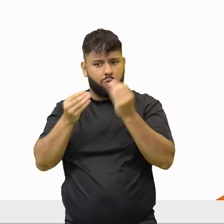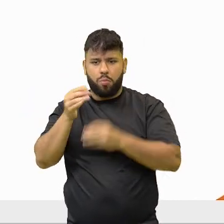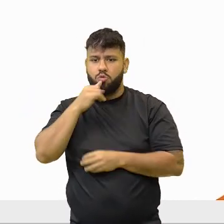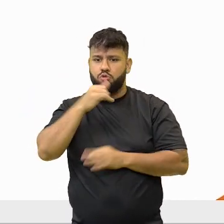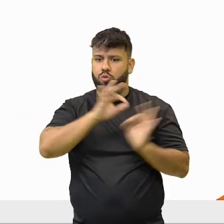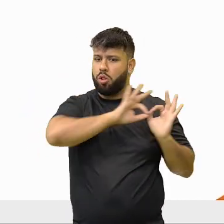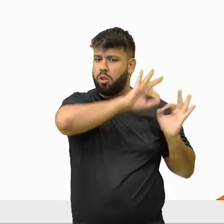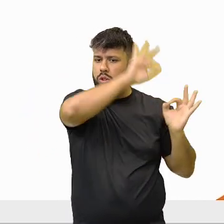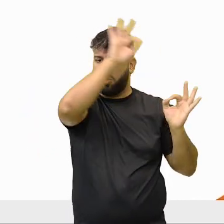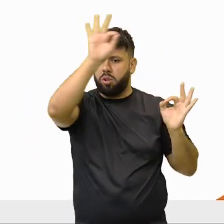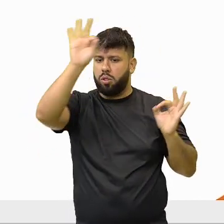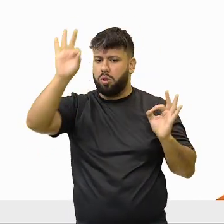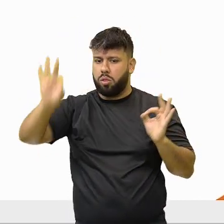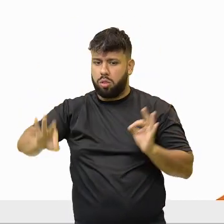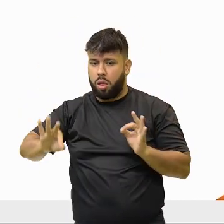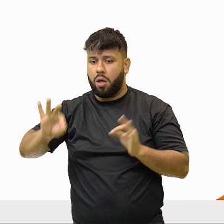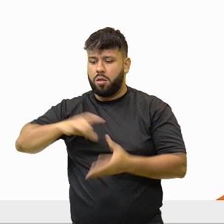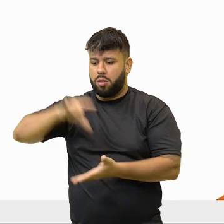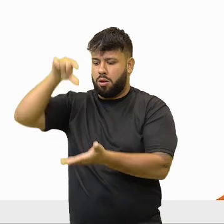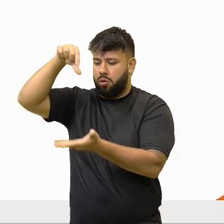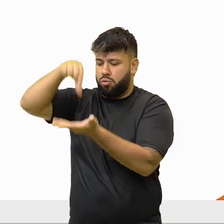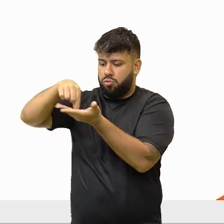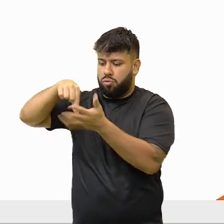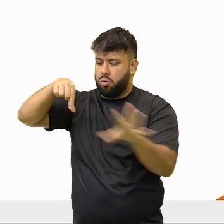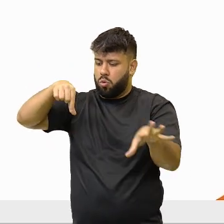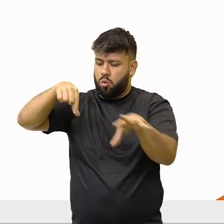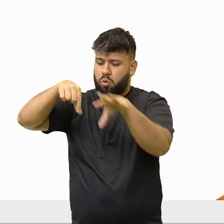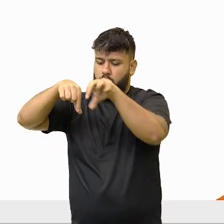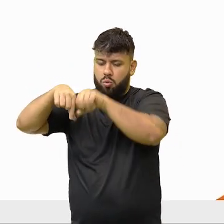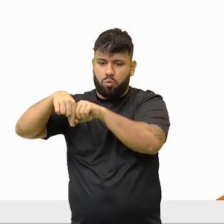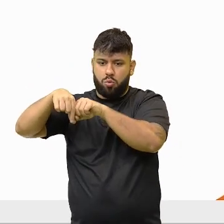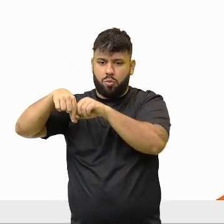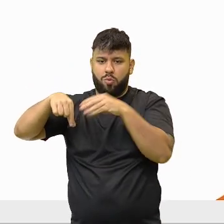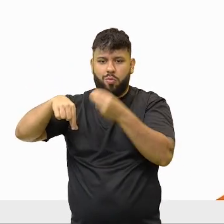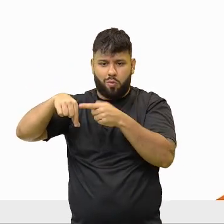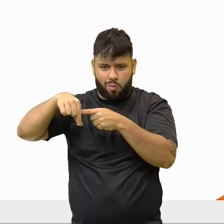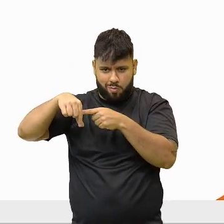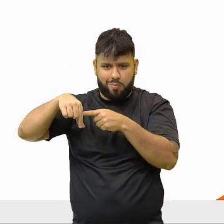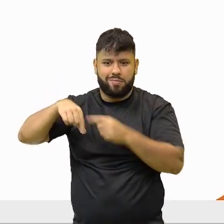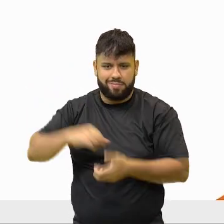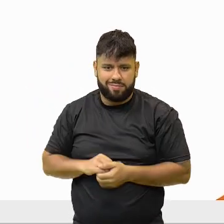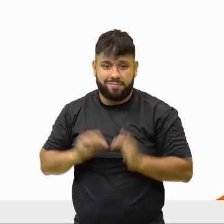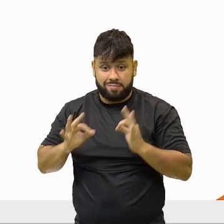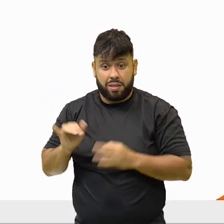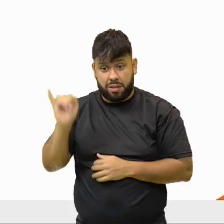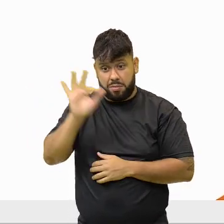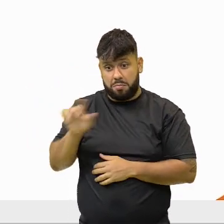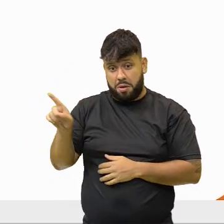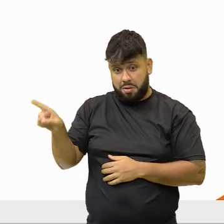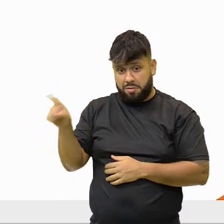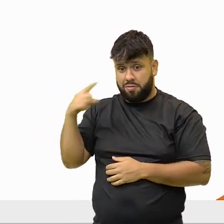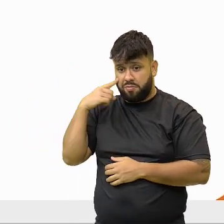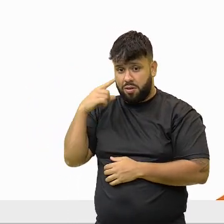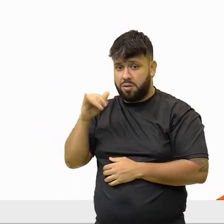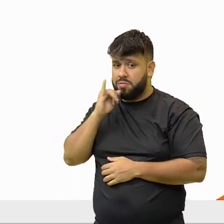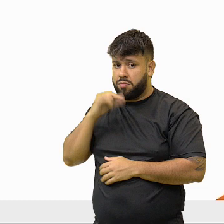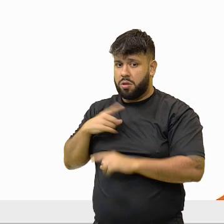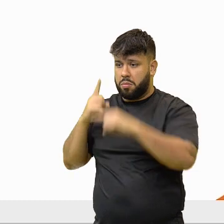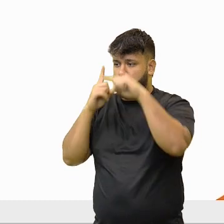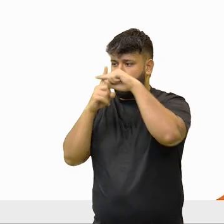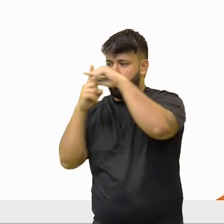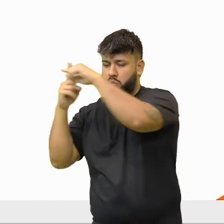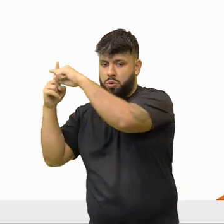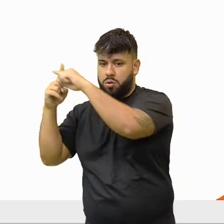pode ser criada entre as placas de um capacitor. No caso, o que nós temos na nossa figura? Nós temos uma placa positiva e uma placa negativa